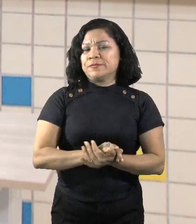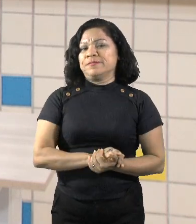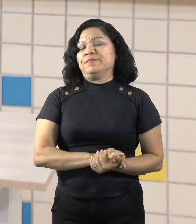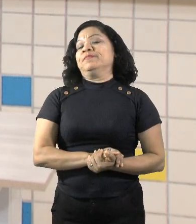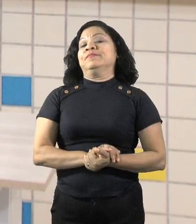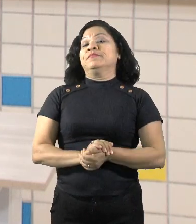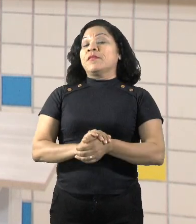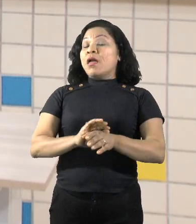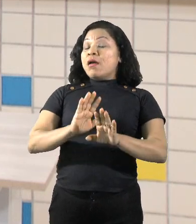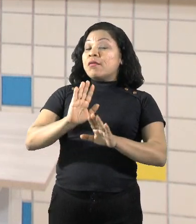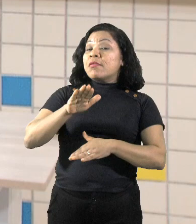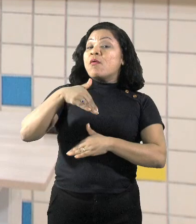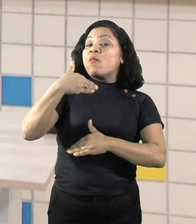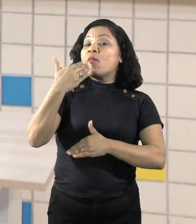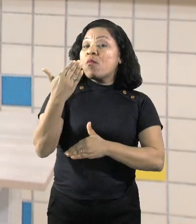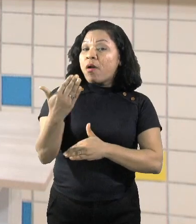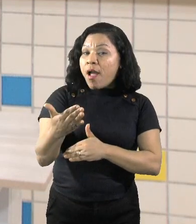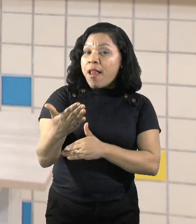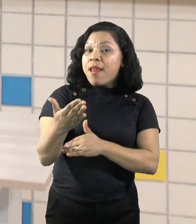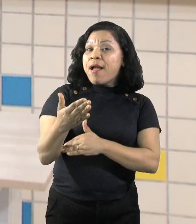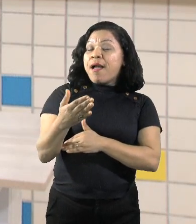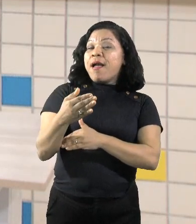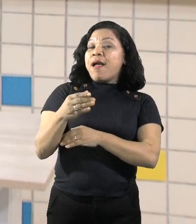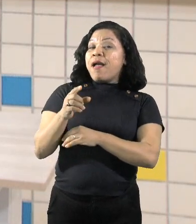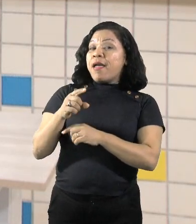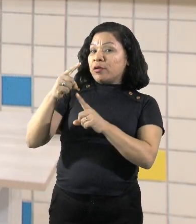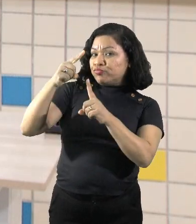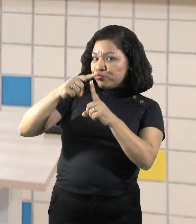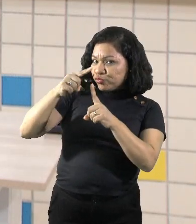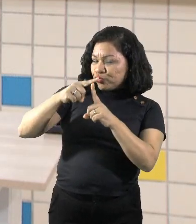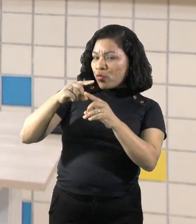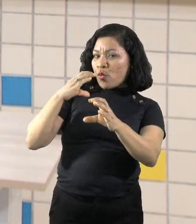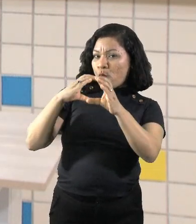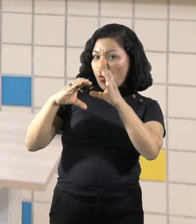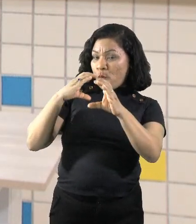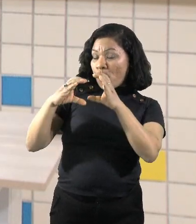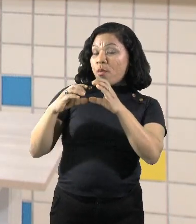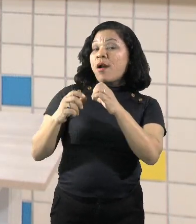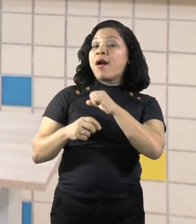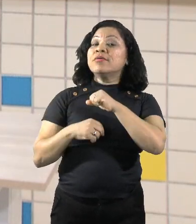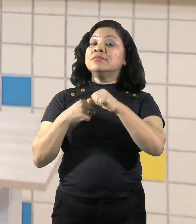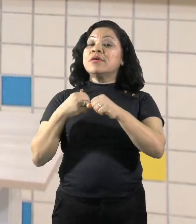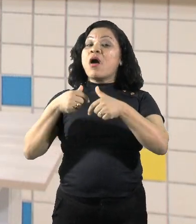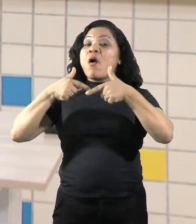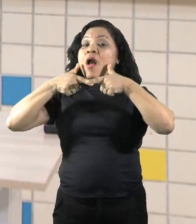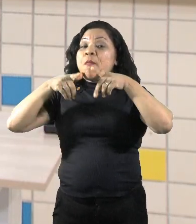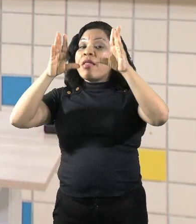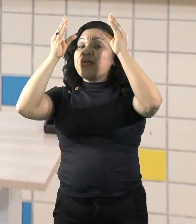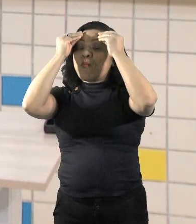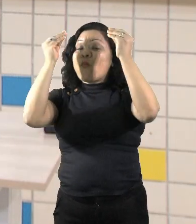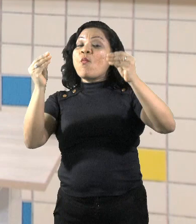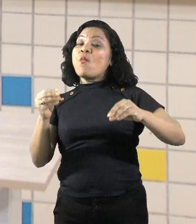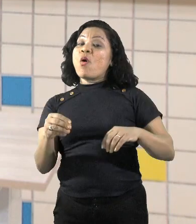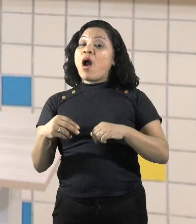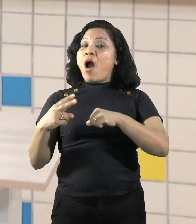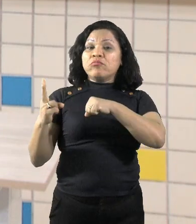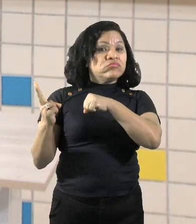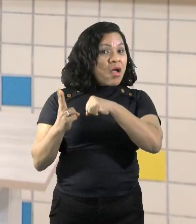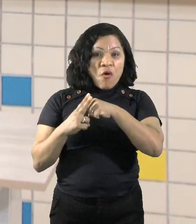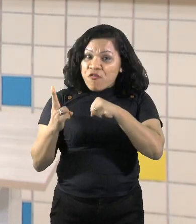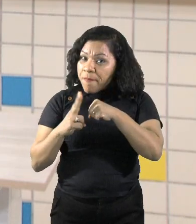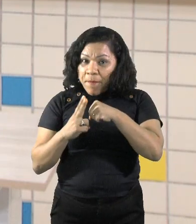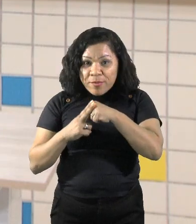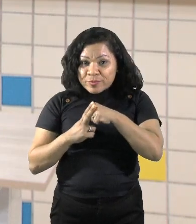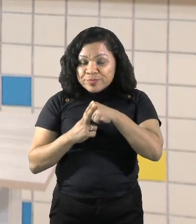de comunicação chamamos de linguagem não verbal, que é o uso da simbologia como meio de